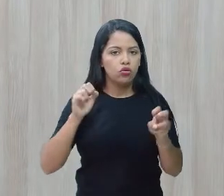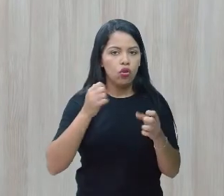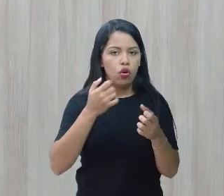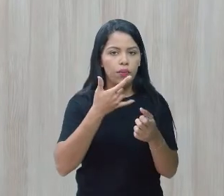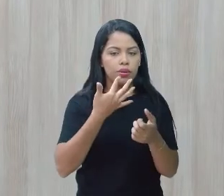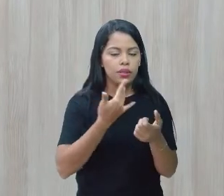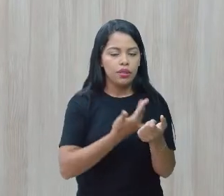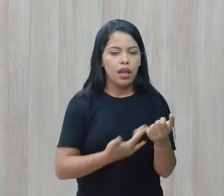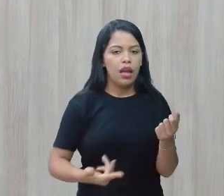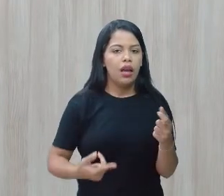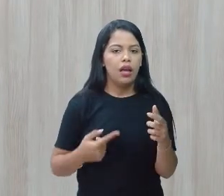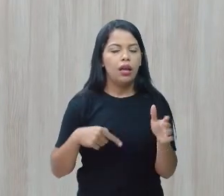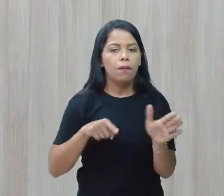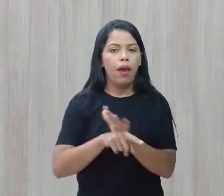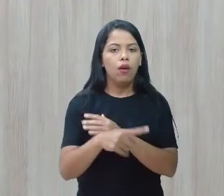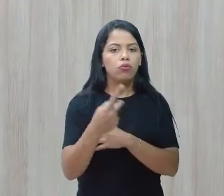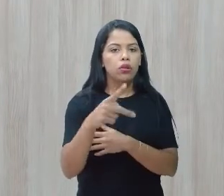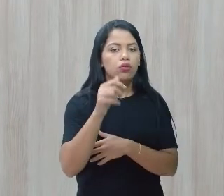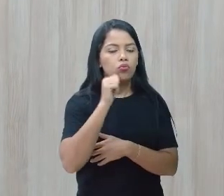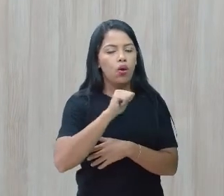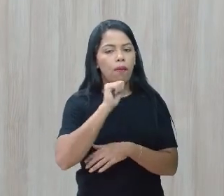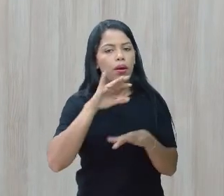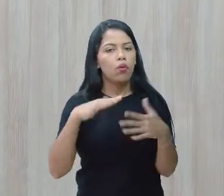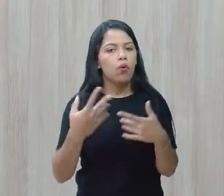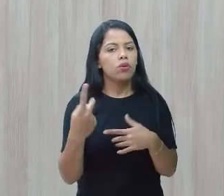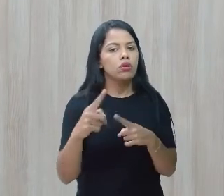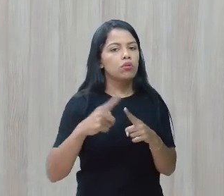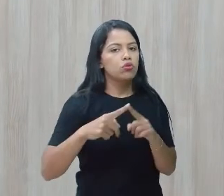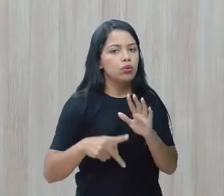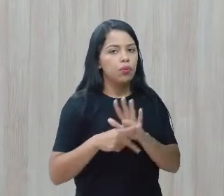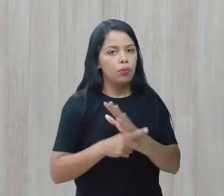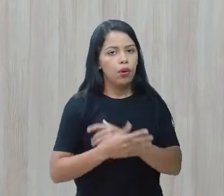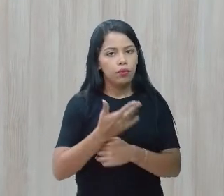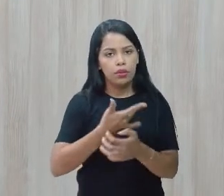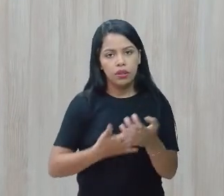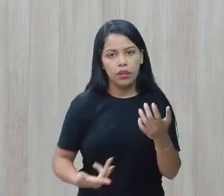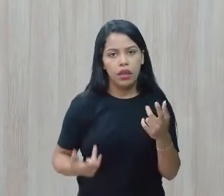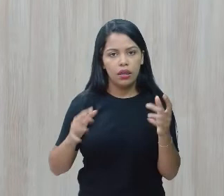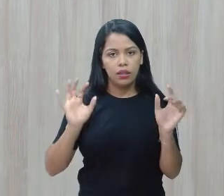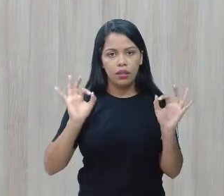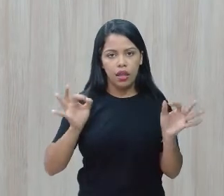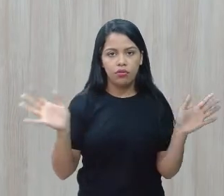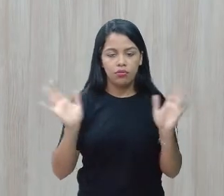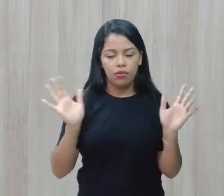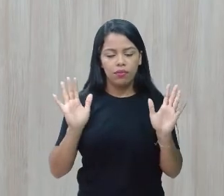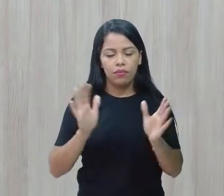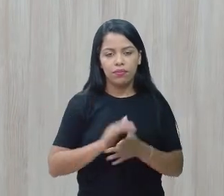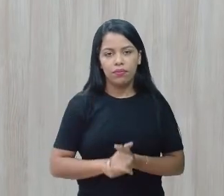Pergunta à mãe qual é o tipo de sangue. Eu vou precisar na próxima aula. Tchau, pessoal!